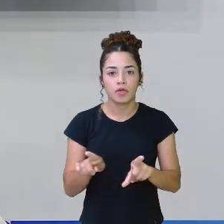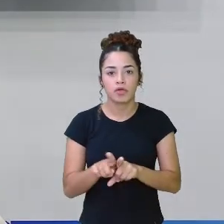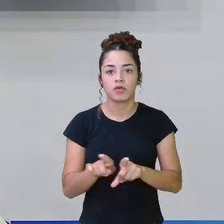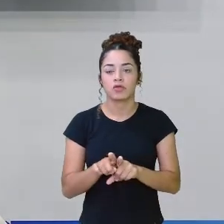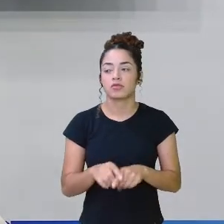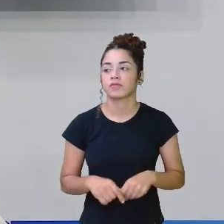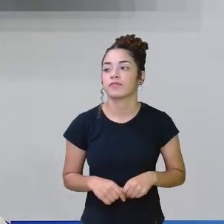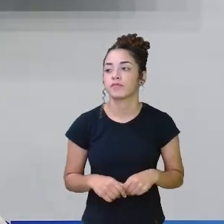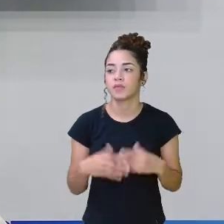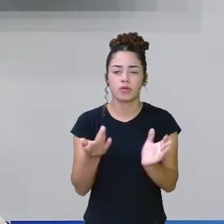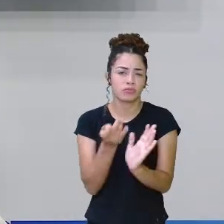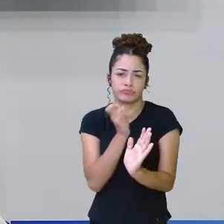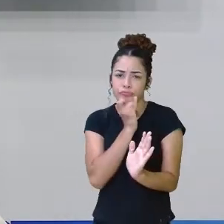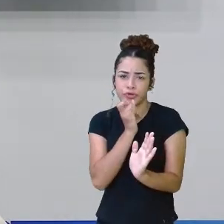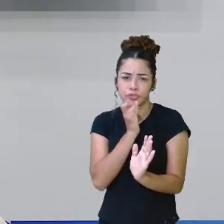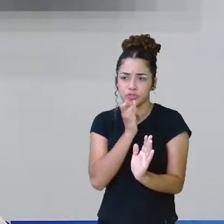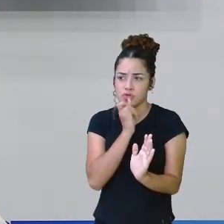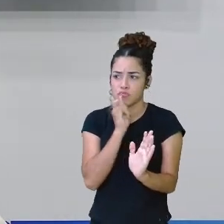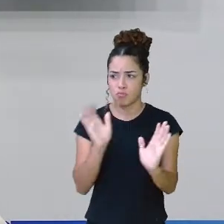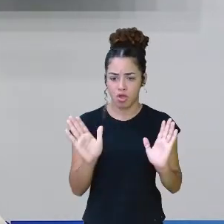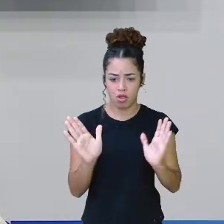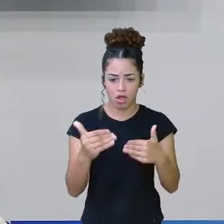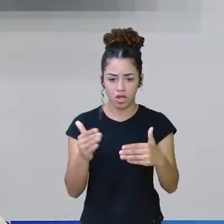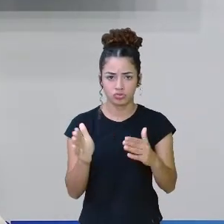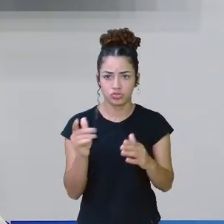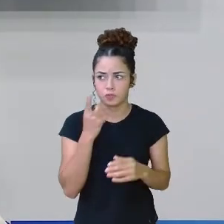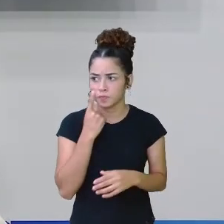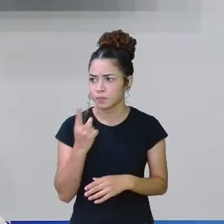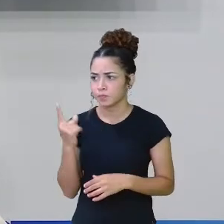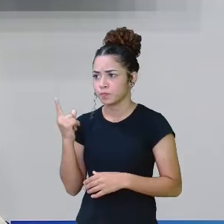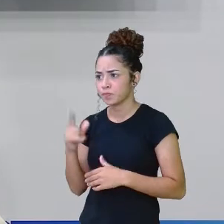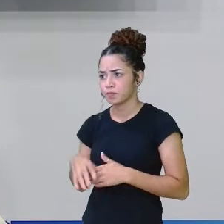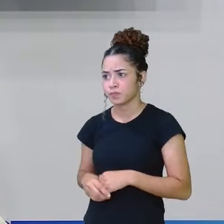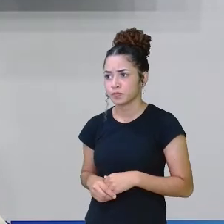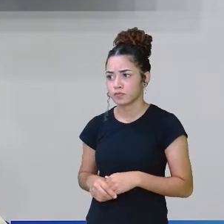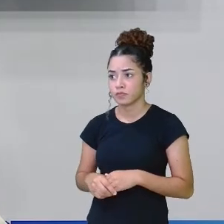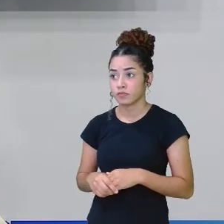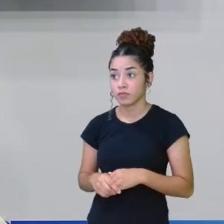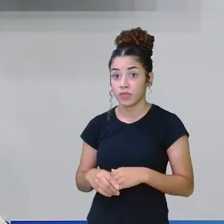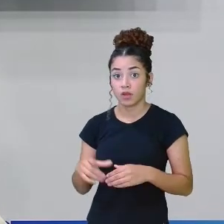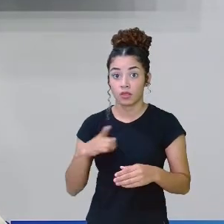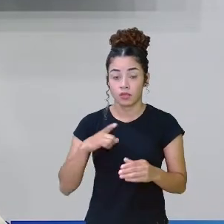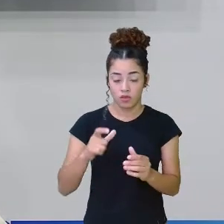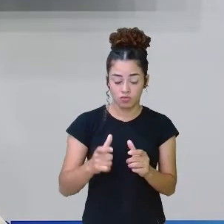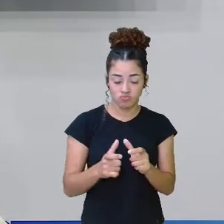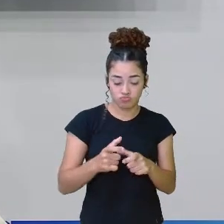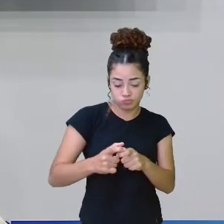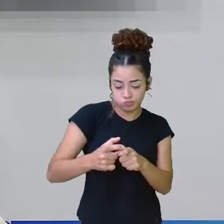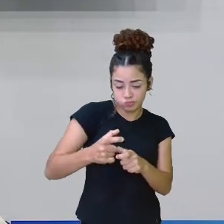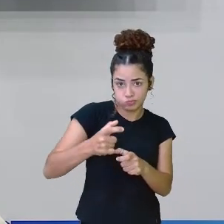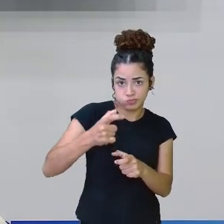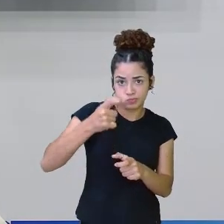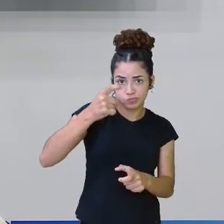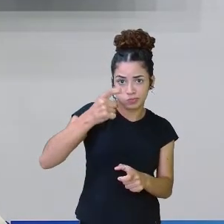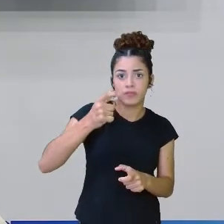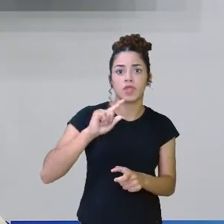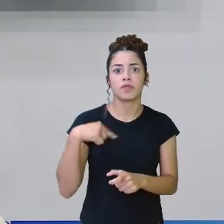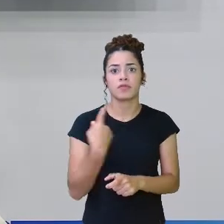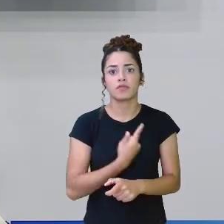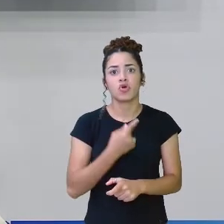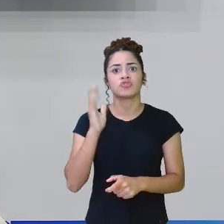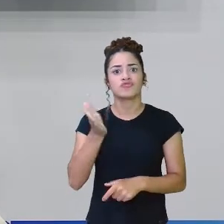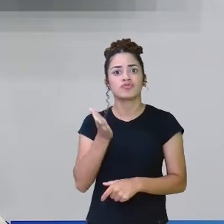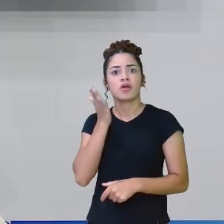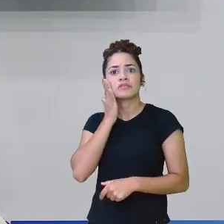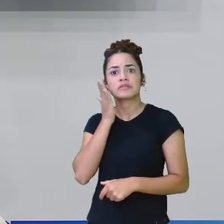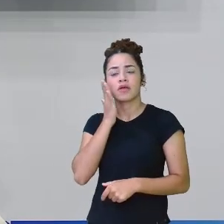eu tivesse, por exemplo, a caixa desses meus palitos. Aqui eu tenho um prisma, né? Prisma, a gente já sabe